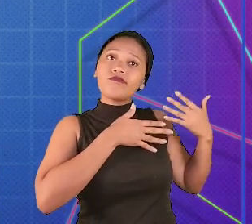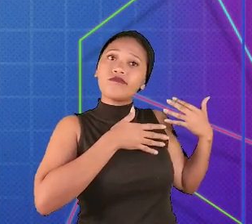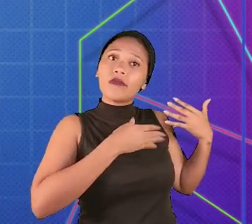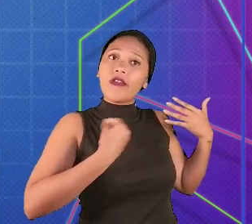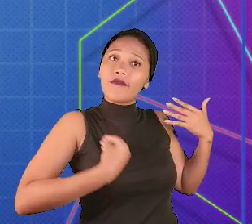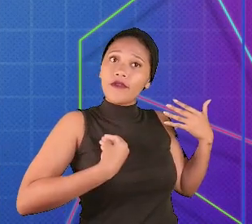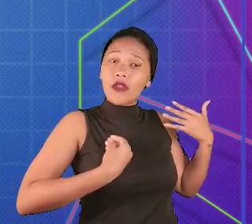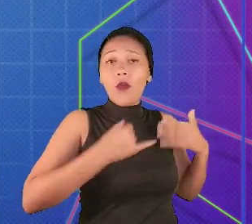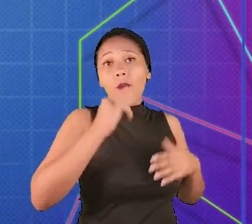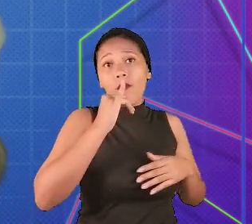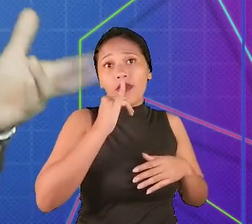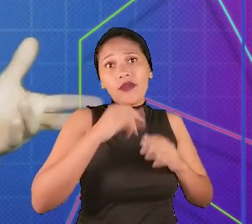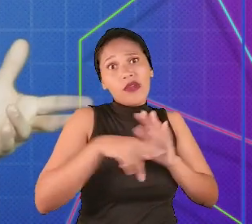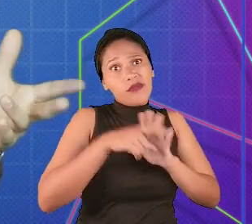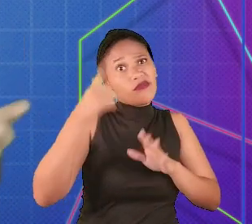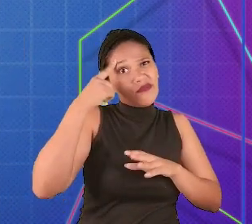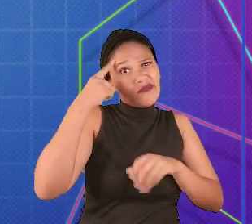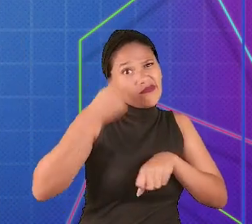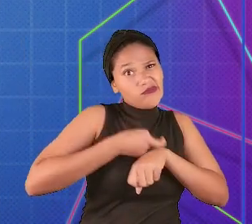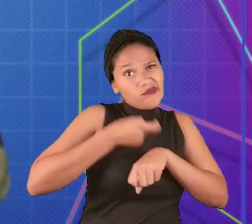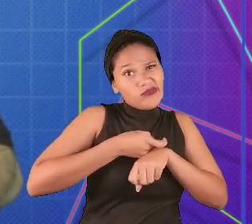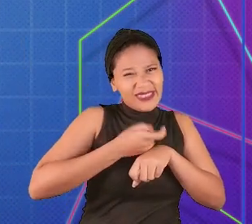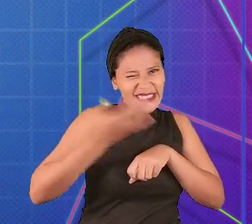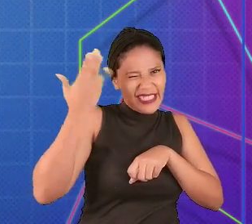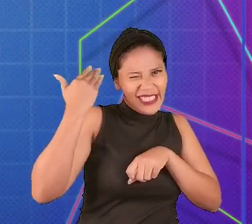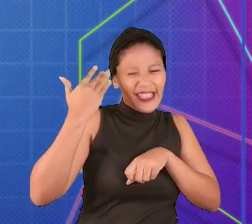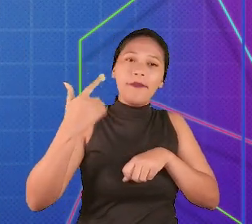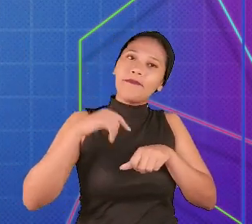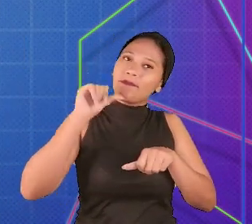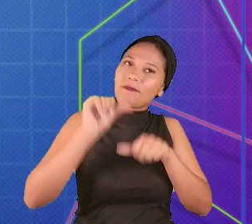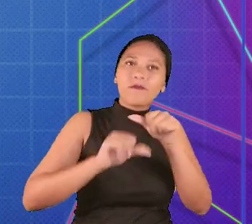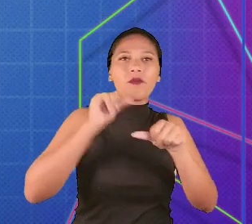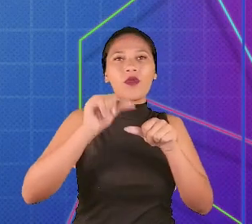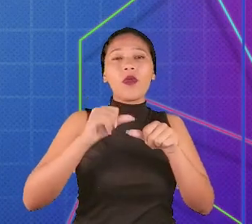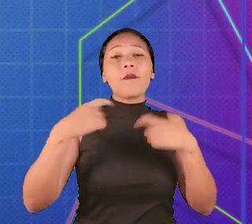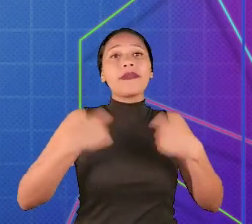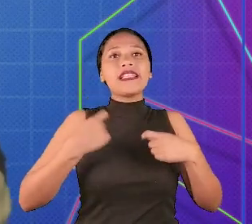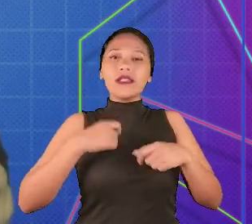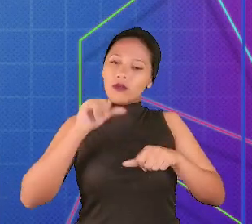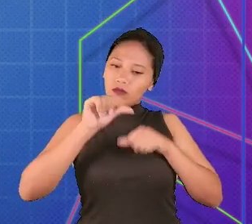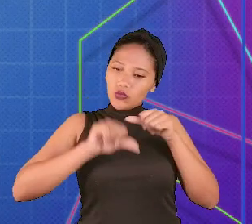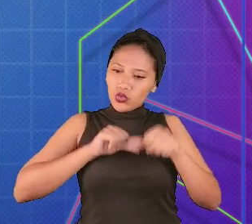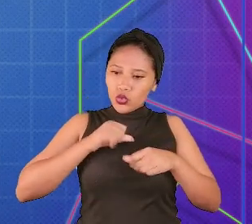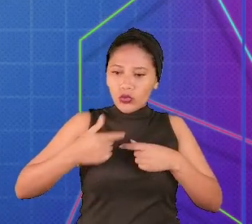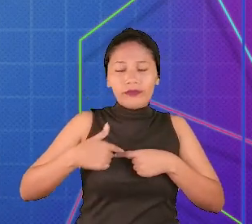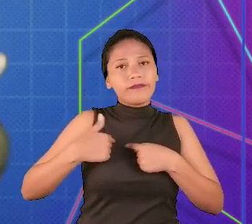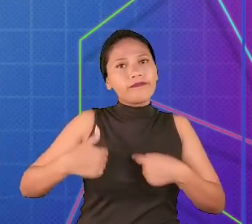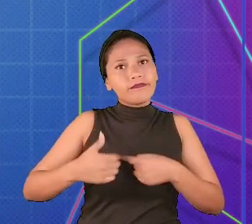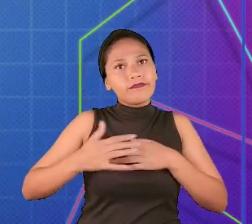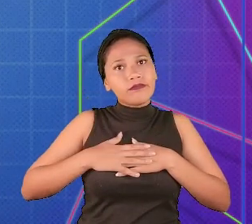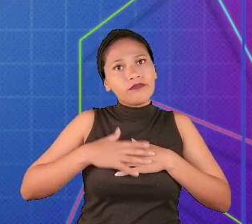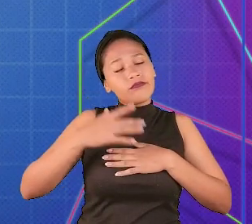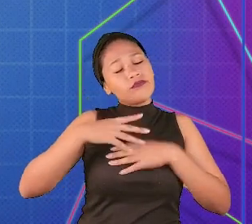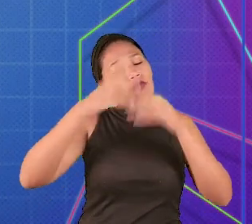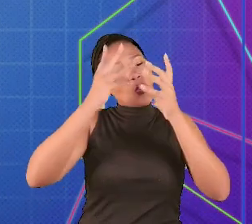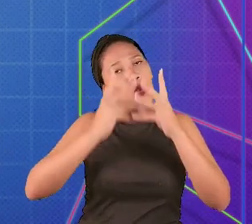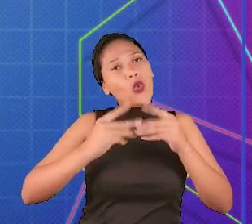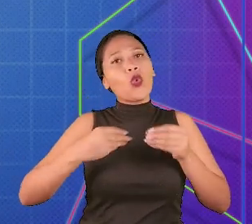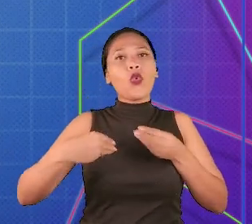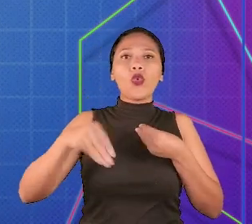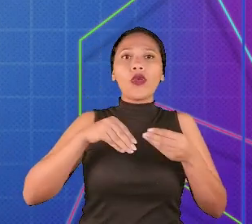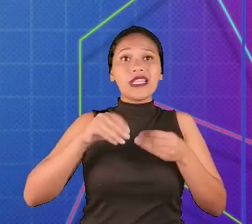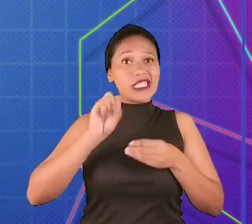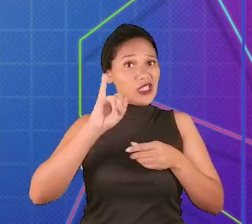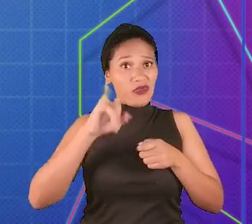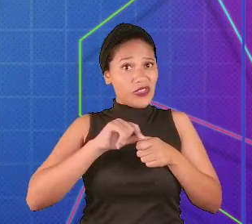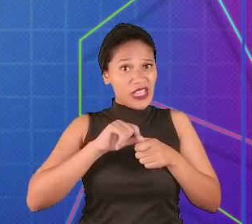jeito, como o exemplo que usamos, cabeça dura, e vai para um mundo extraordinário, porque precisa se transformar, ser menos cabeça dura. Se